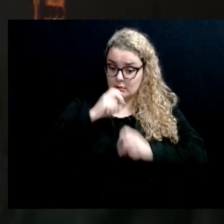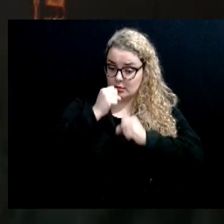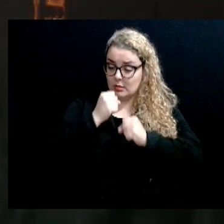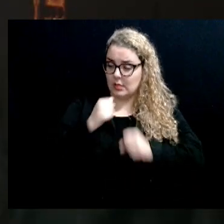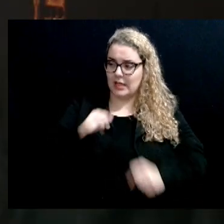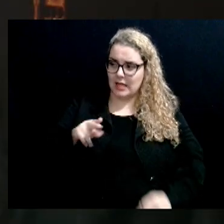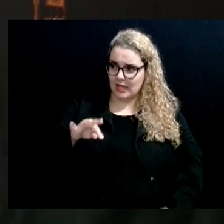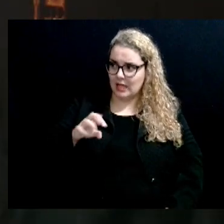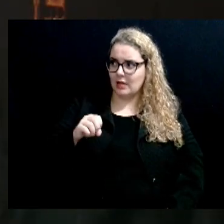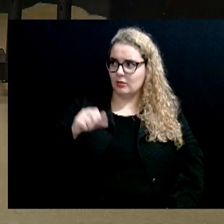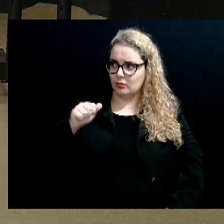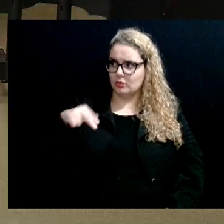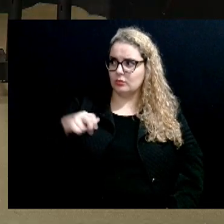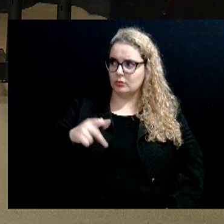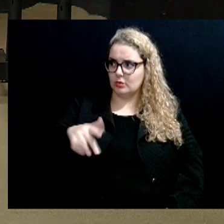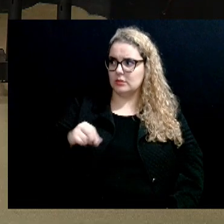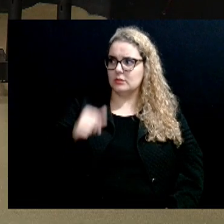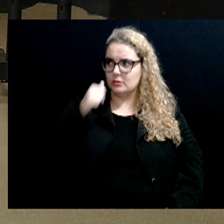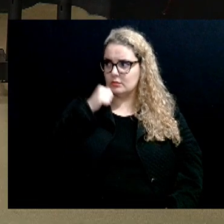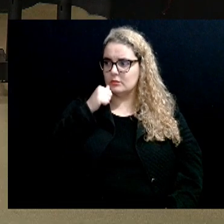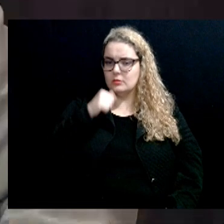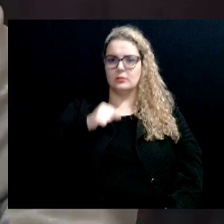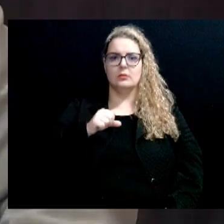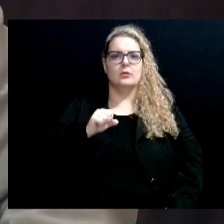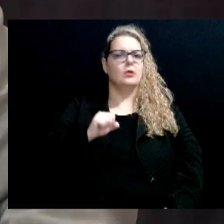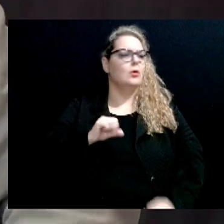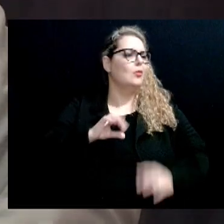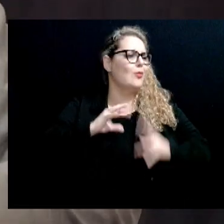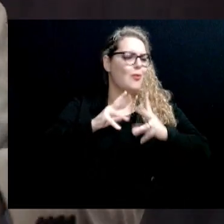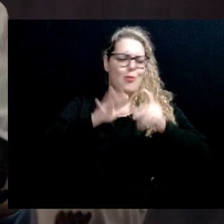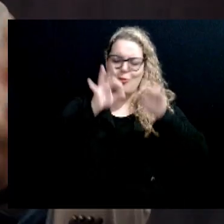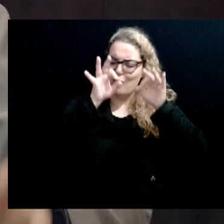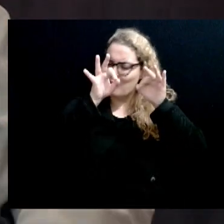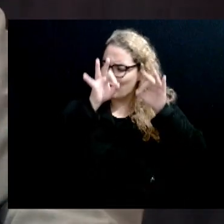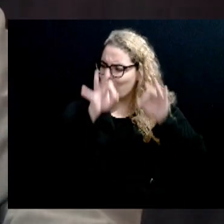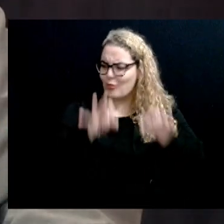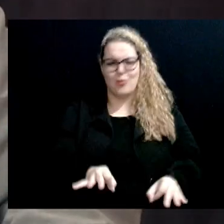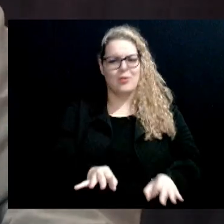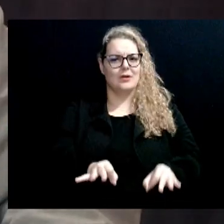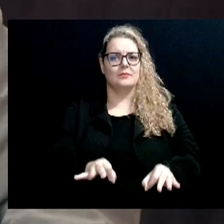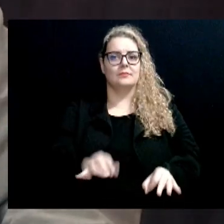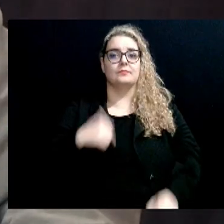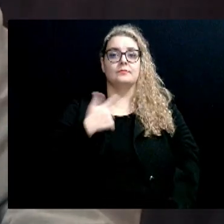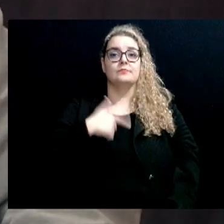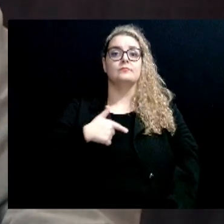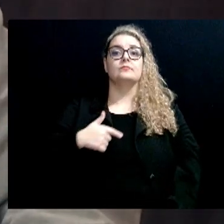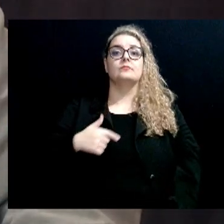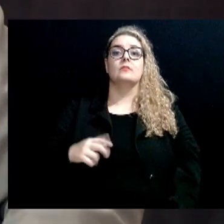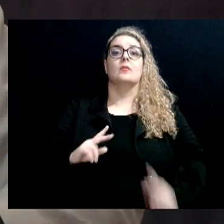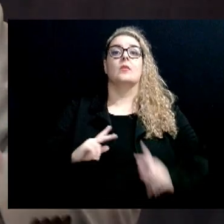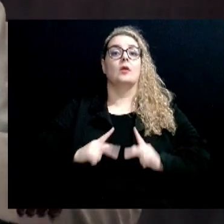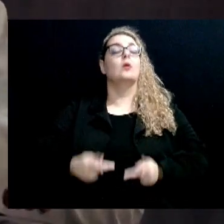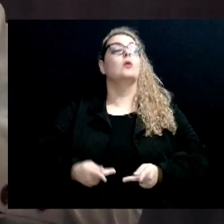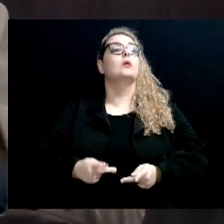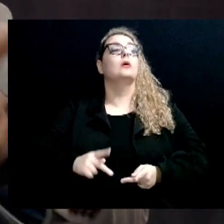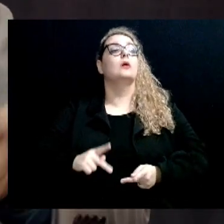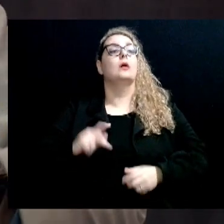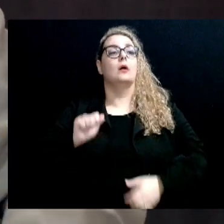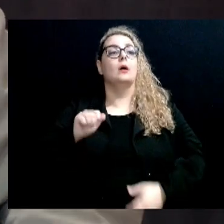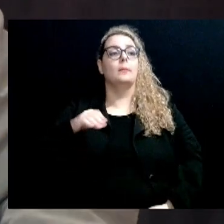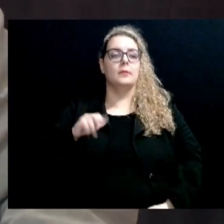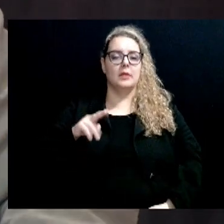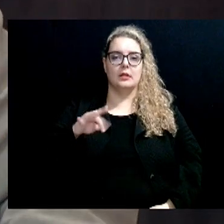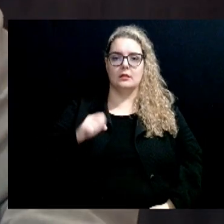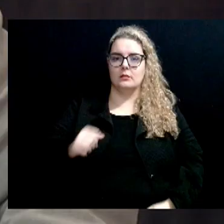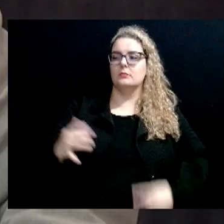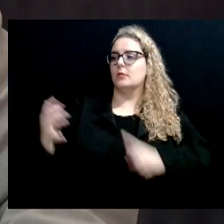do ser feminino? Com toda certeza. Nós somos seres ambientais. O ambiente, ele molda o nosso comportamento. Então, tem genética, tem vários fatores